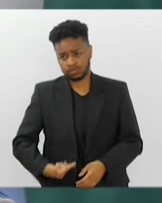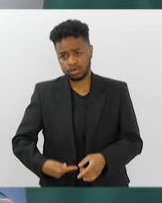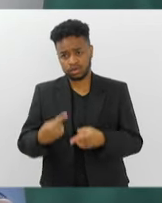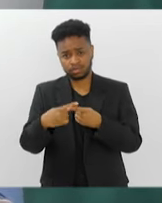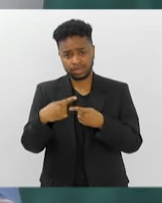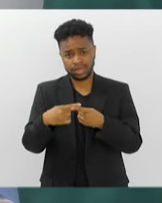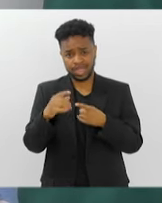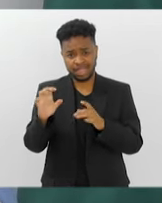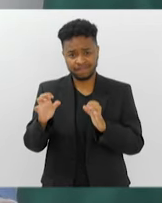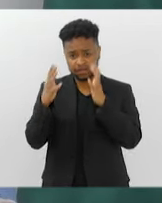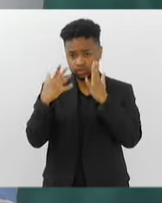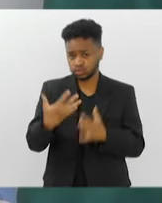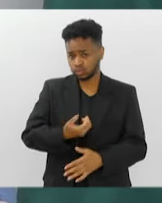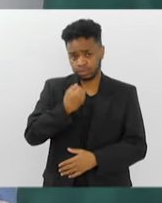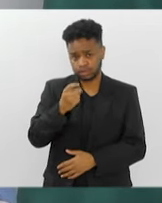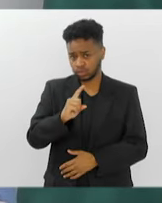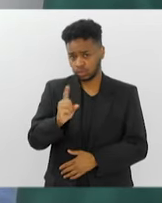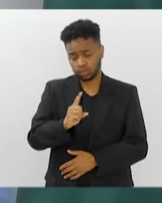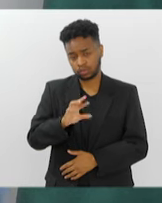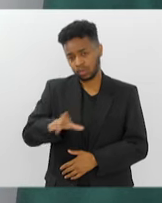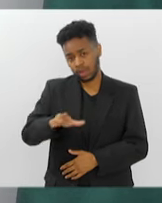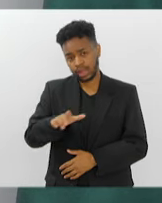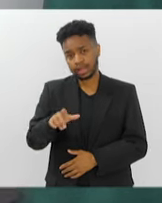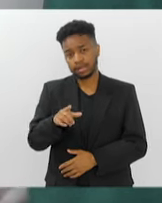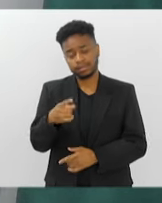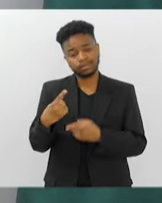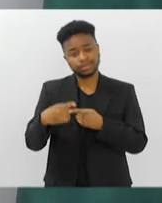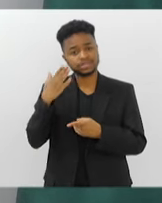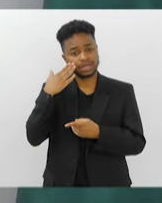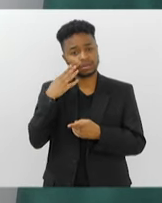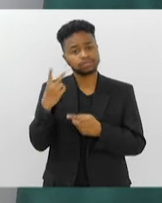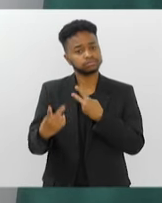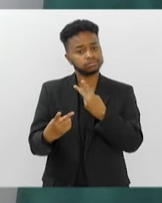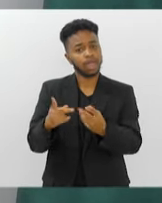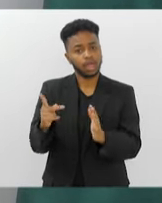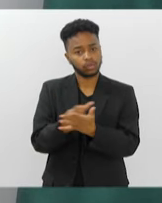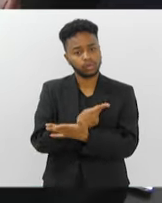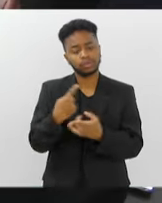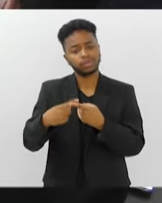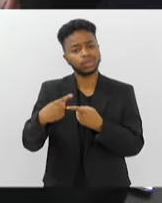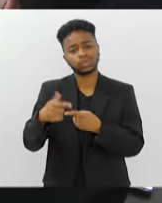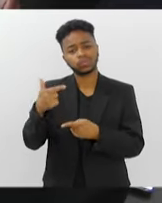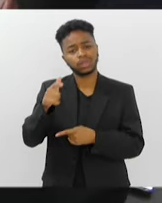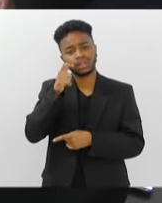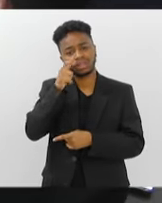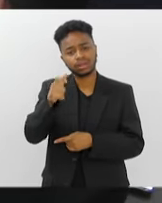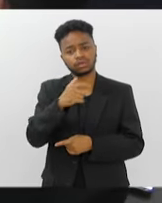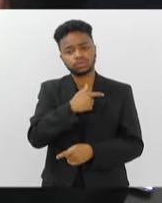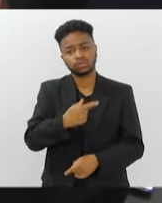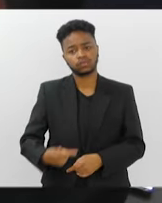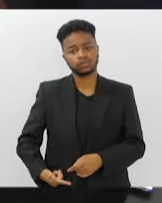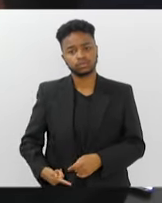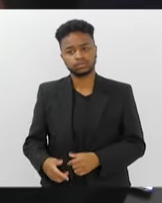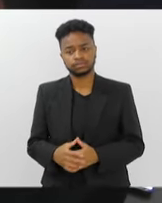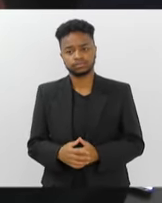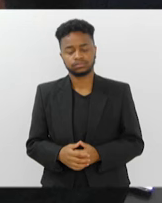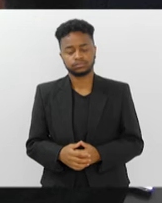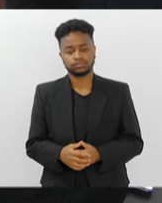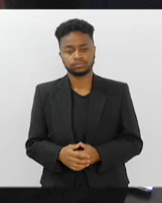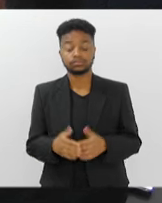não é um evento surpresa a gente sabe o que vai acontecer porque o governo nunca se interessou acho que o na minha